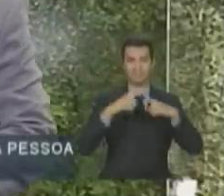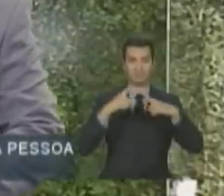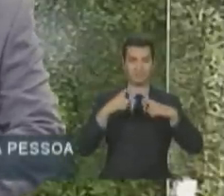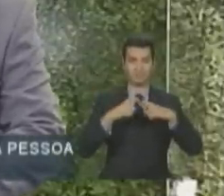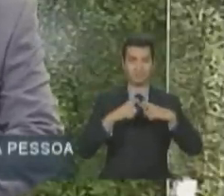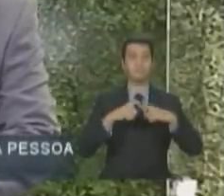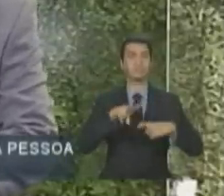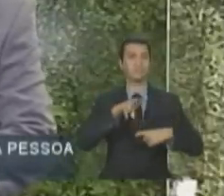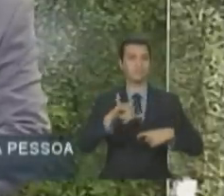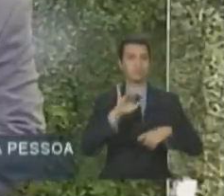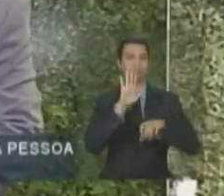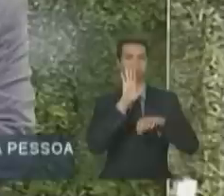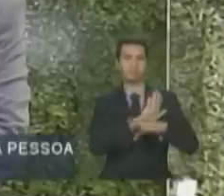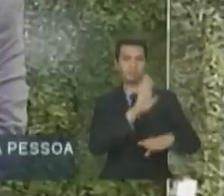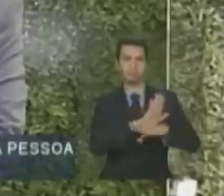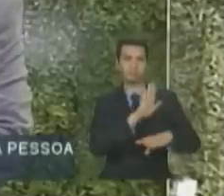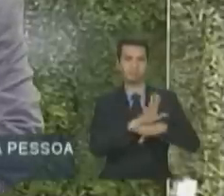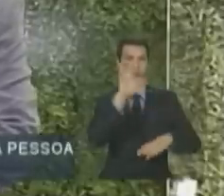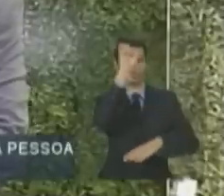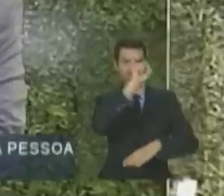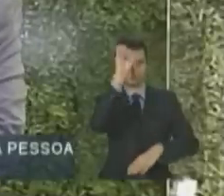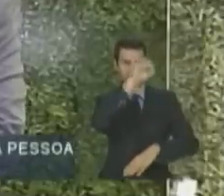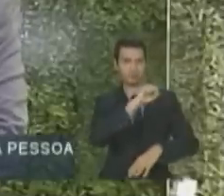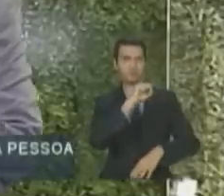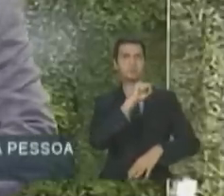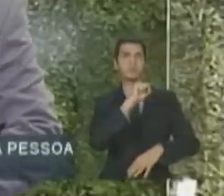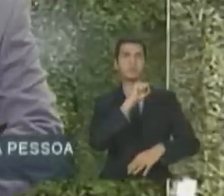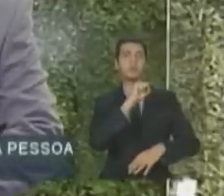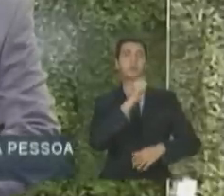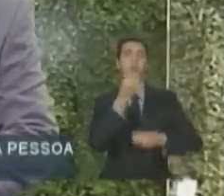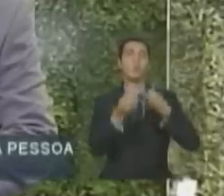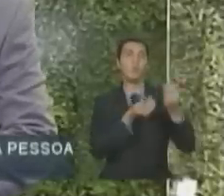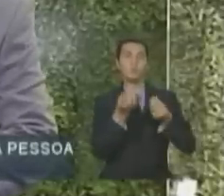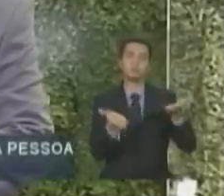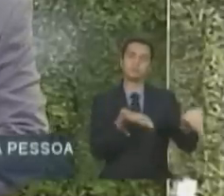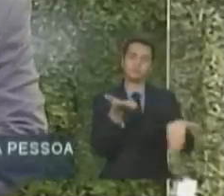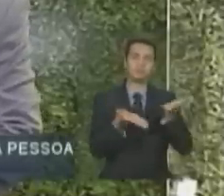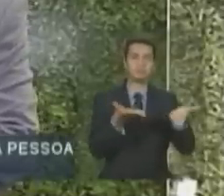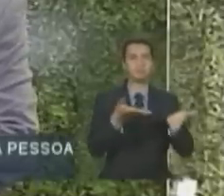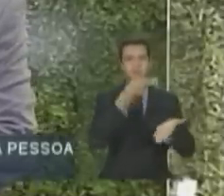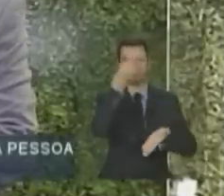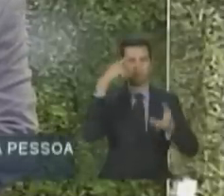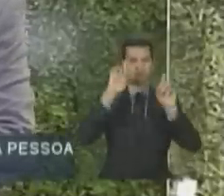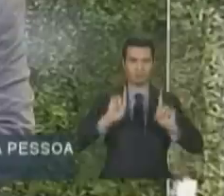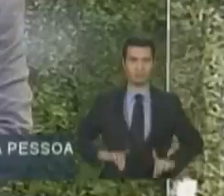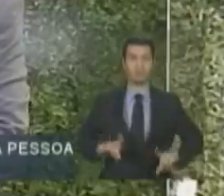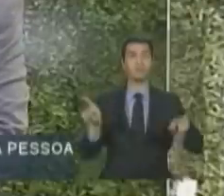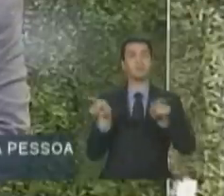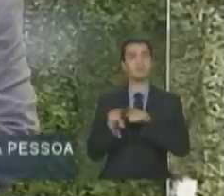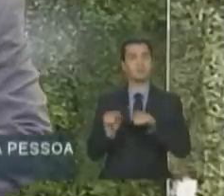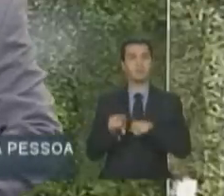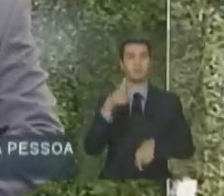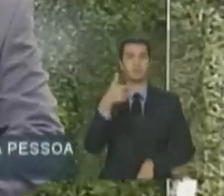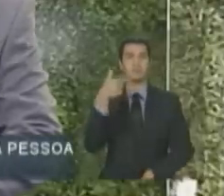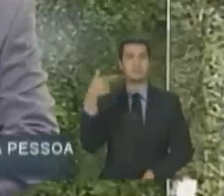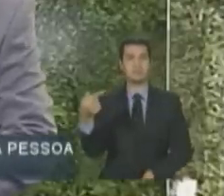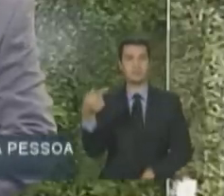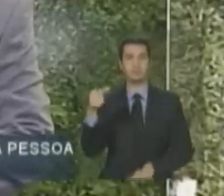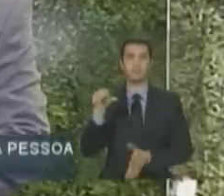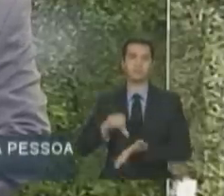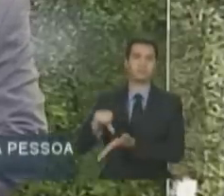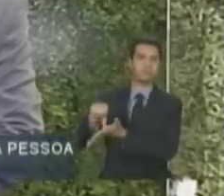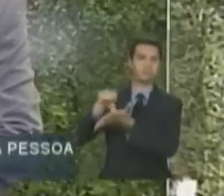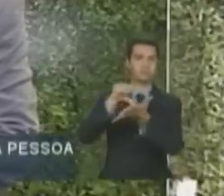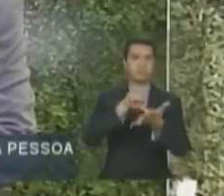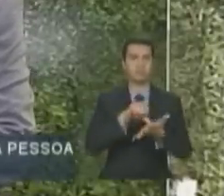de 27 centros cirúrgicos de especializado, além de